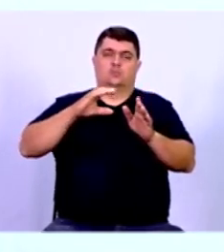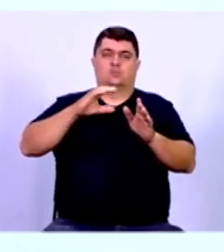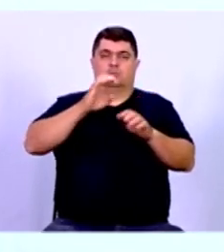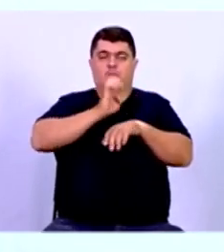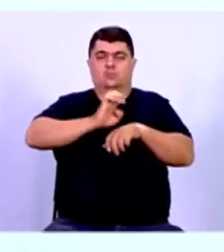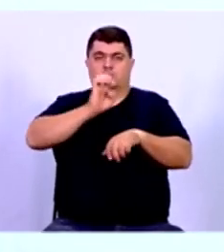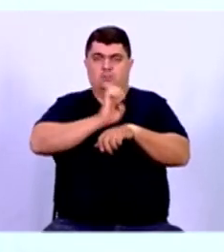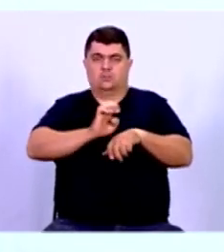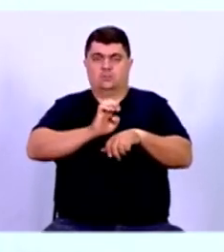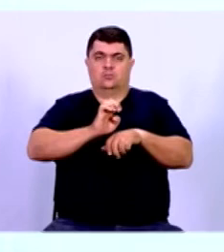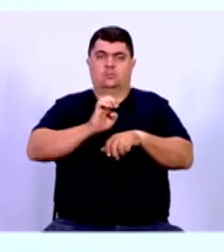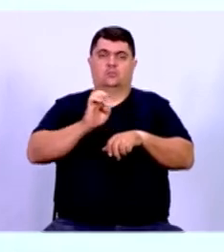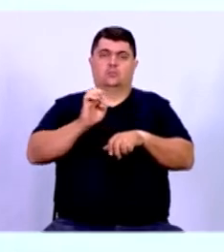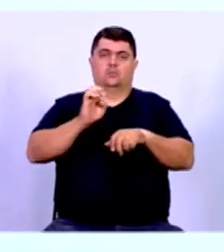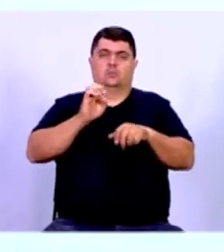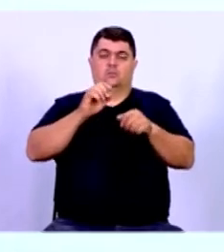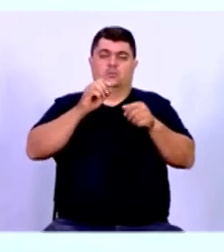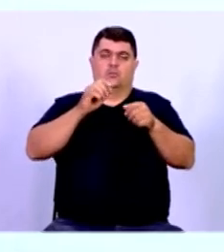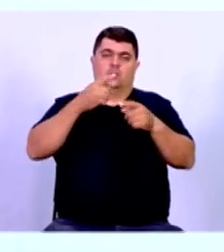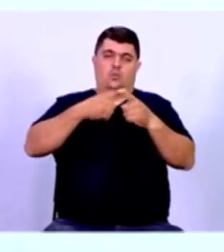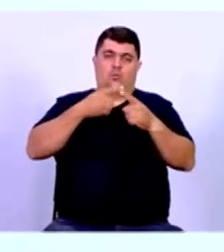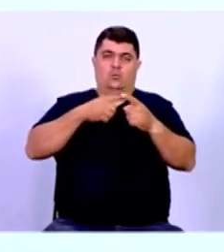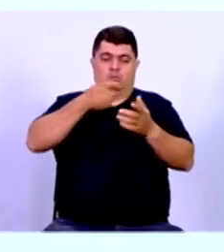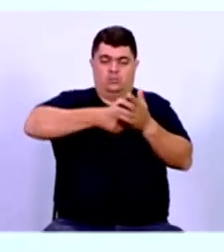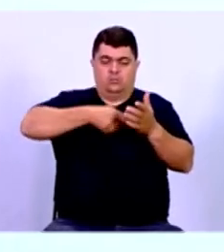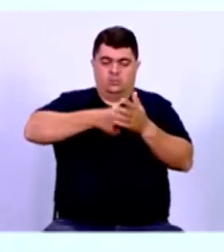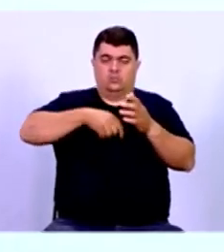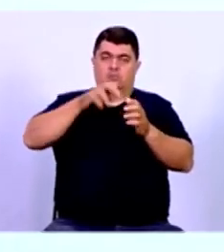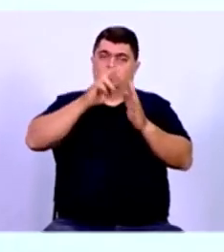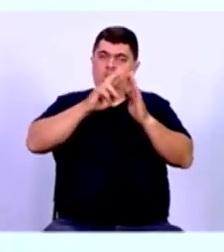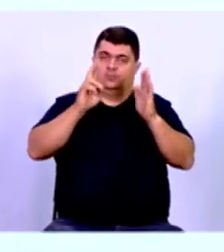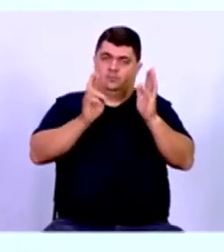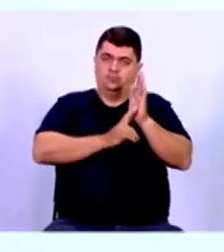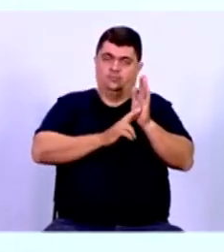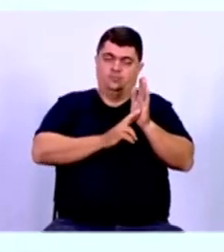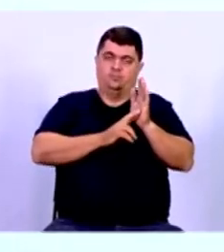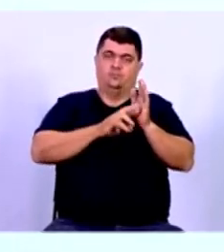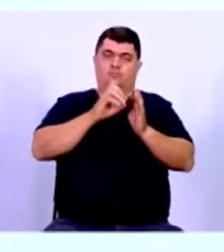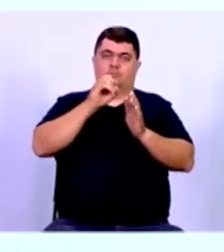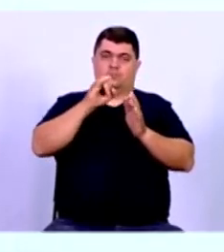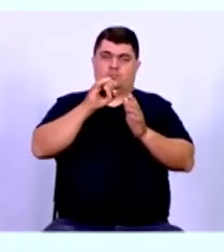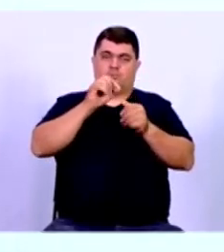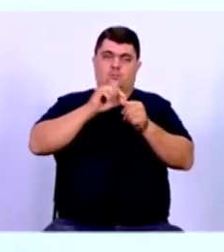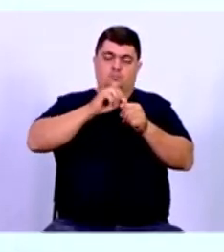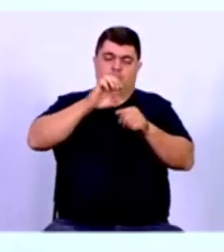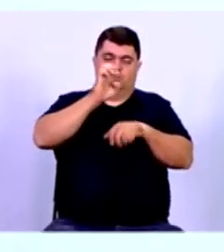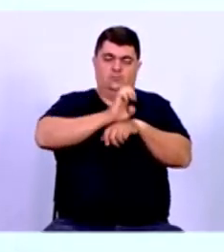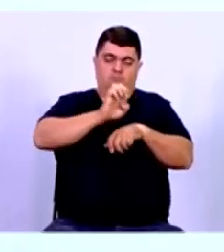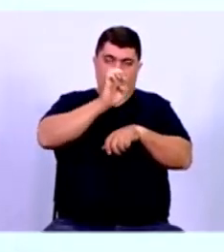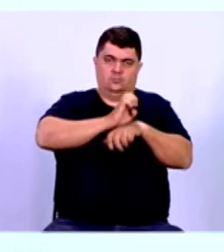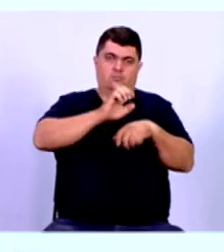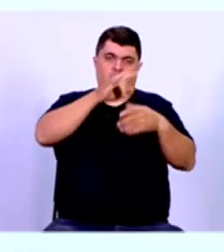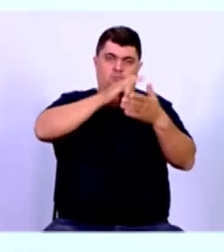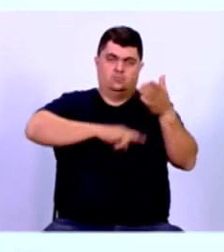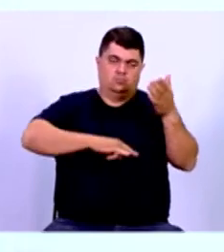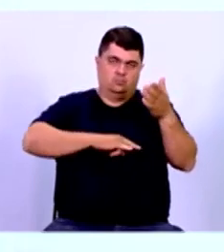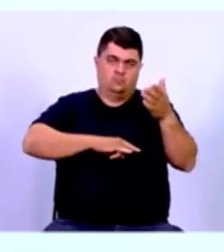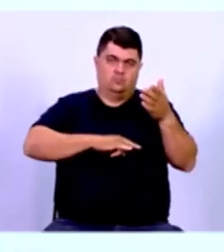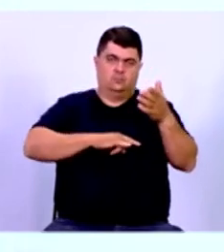horas de prática profissional exigidas pelo curso. Então, se você realiza o estágio, você tem esses documentos para